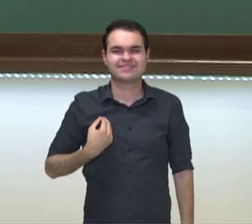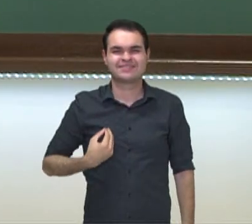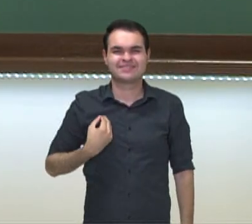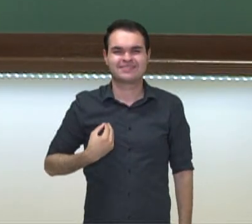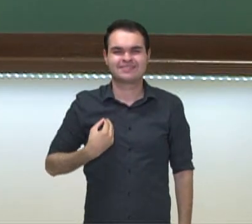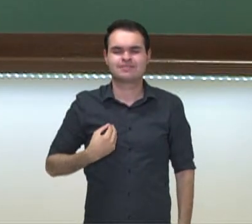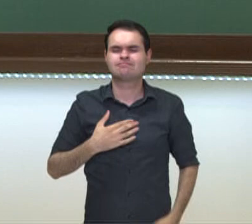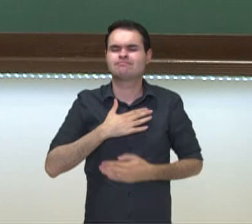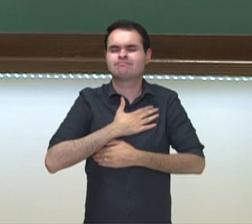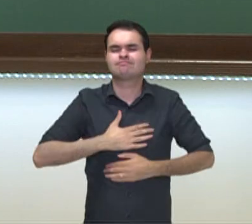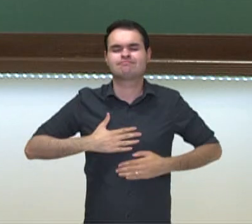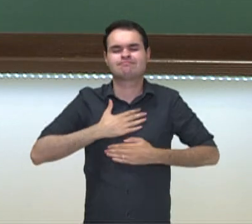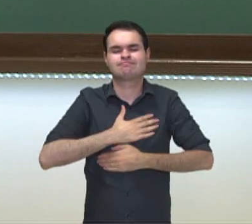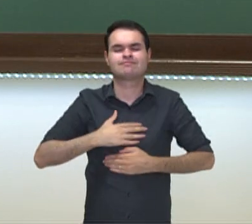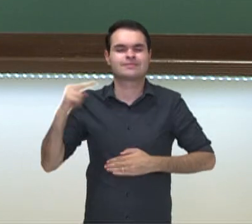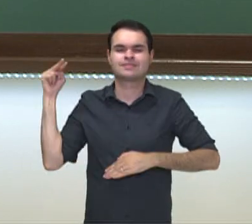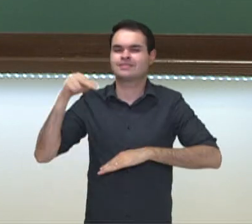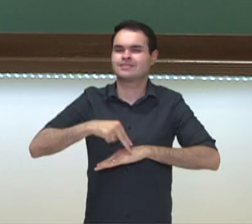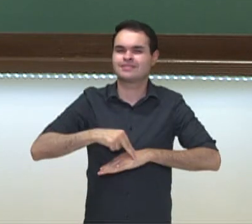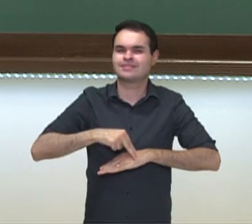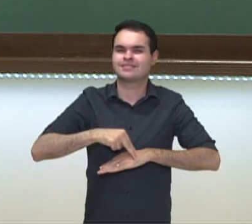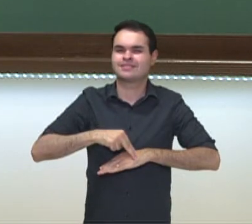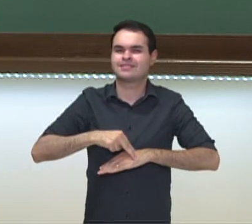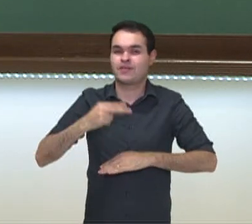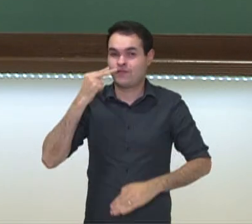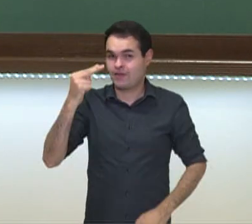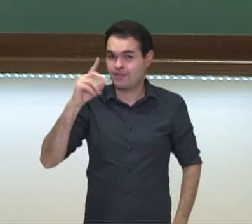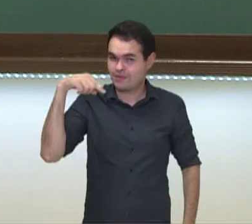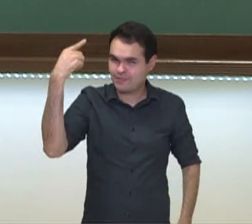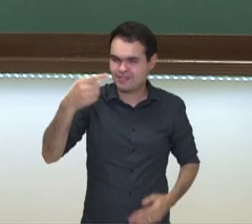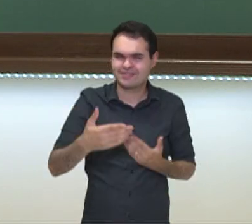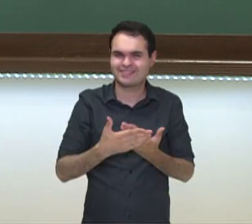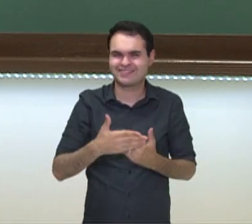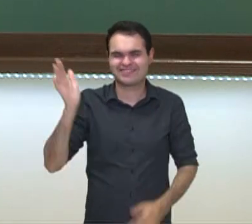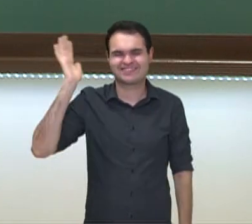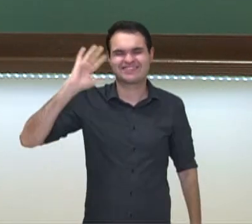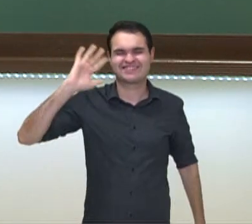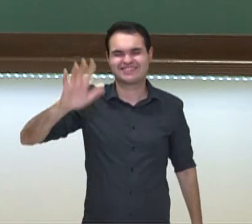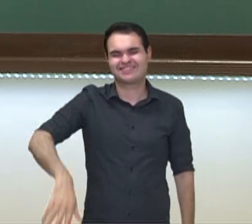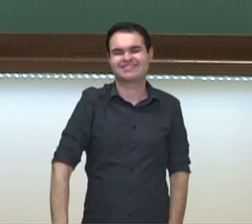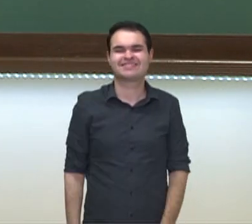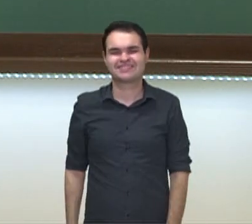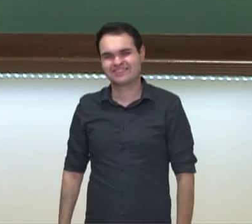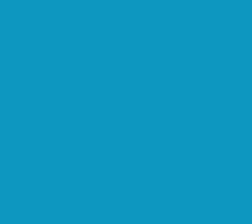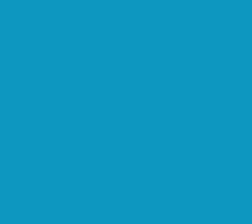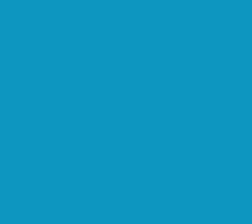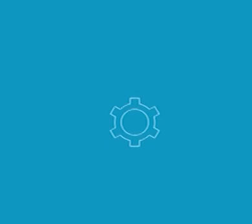vocês, foi um prazer estar aqui hoje e a gente se vê numa próxima. Tchau, tchau!